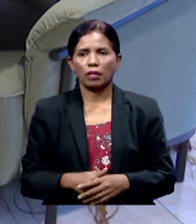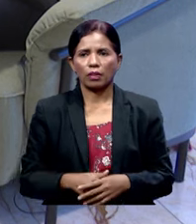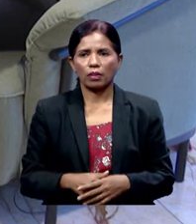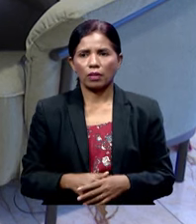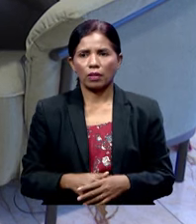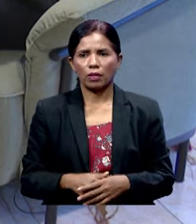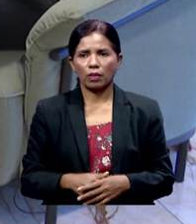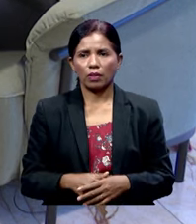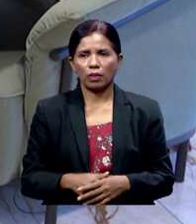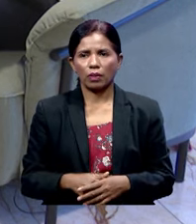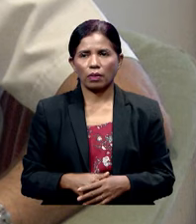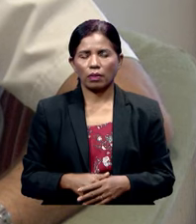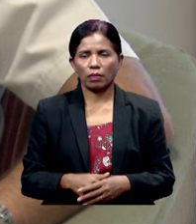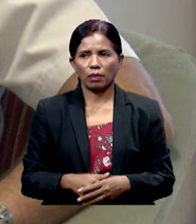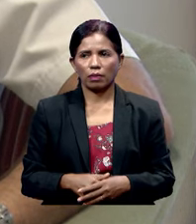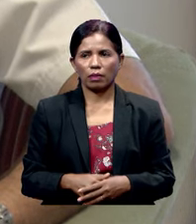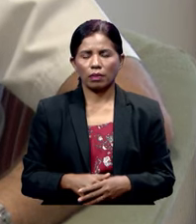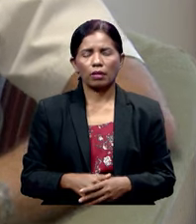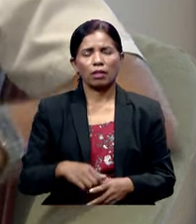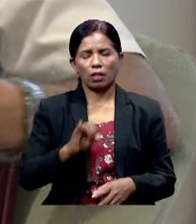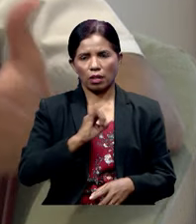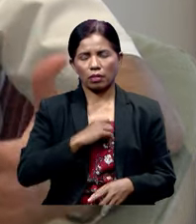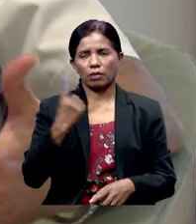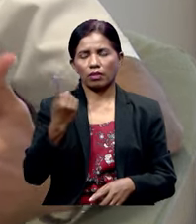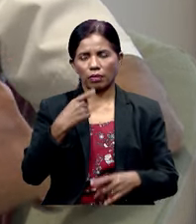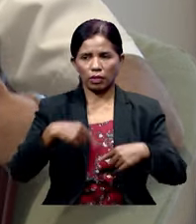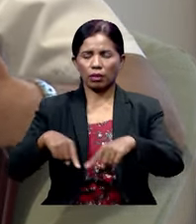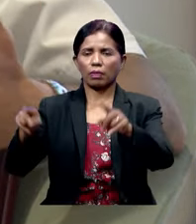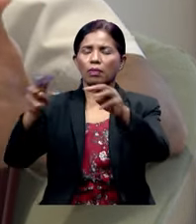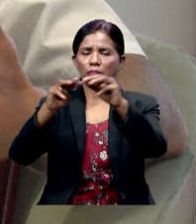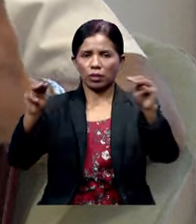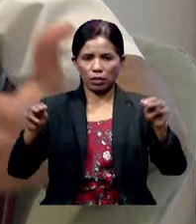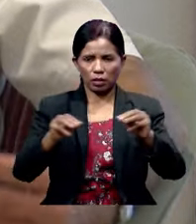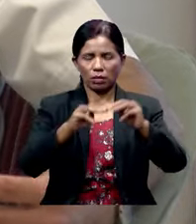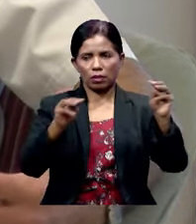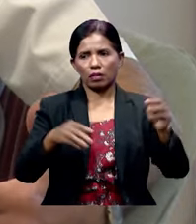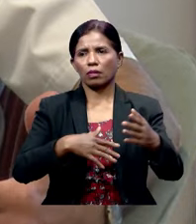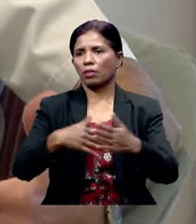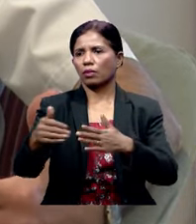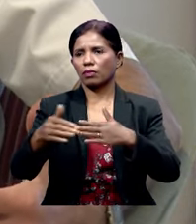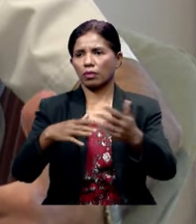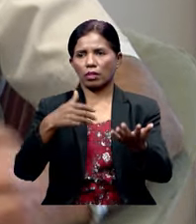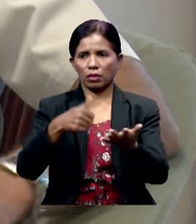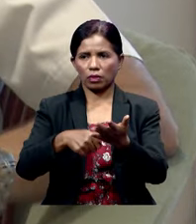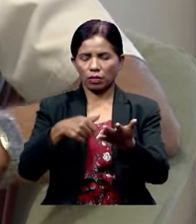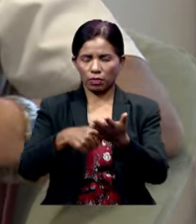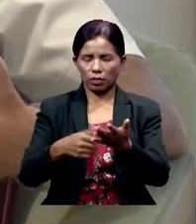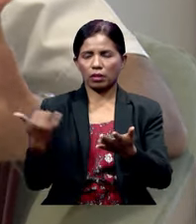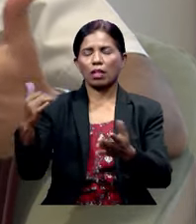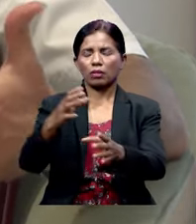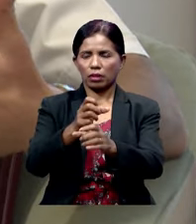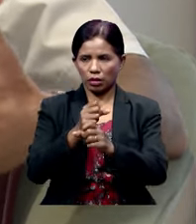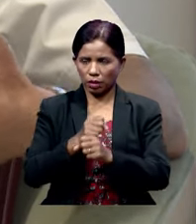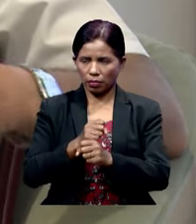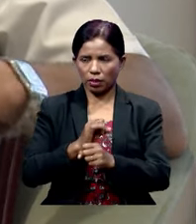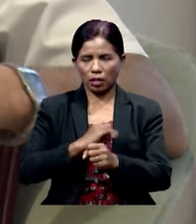para sim eu sempre vou nos municípios conforme os convites que eu recebo eu não